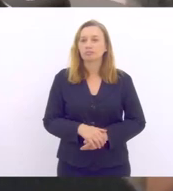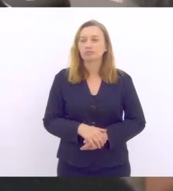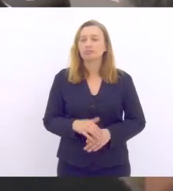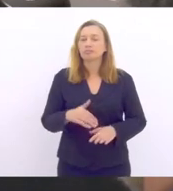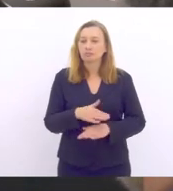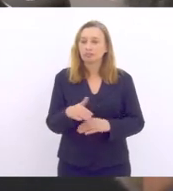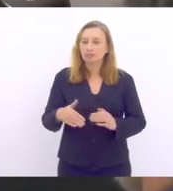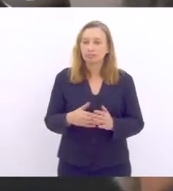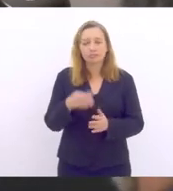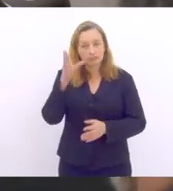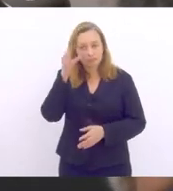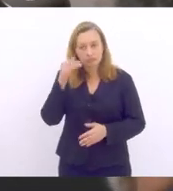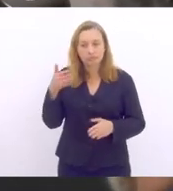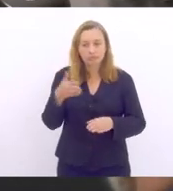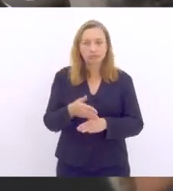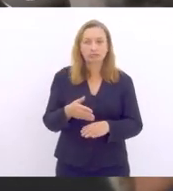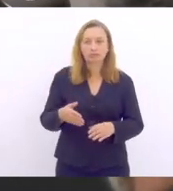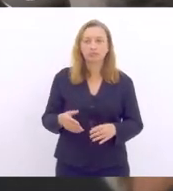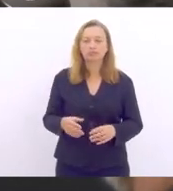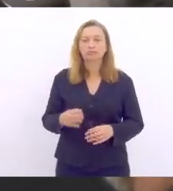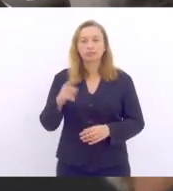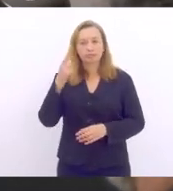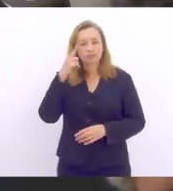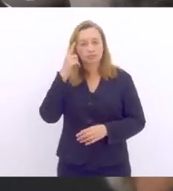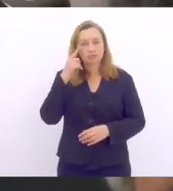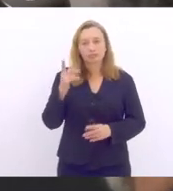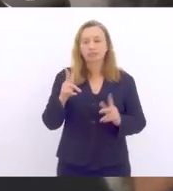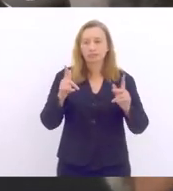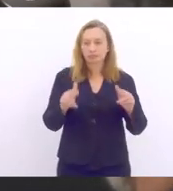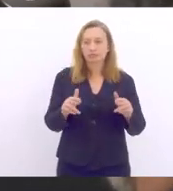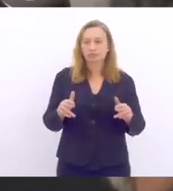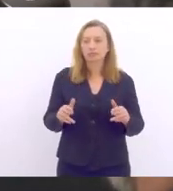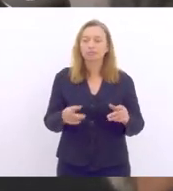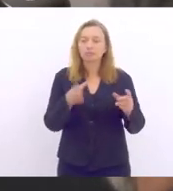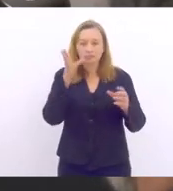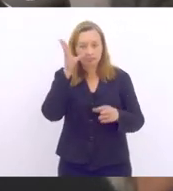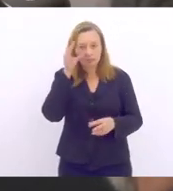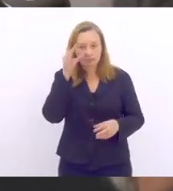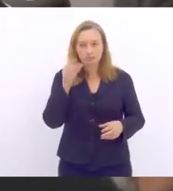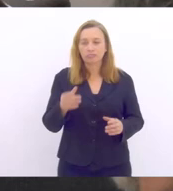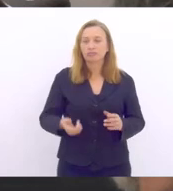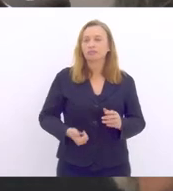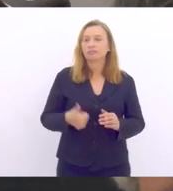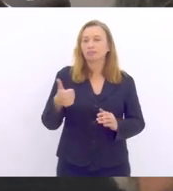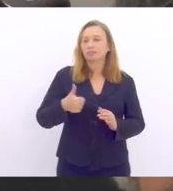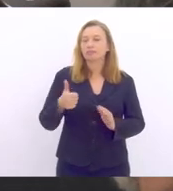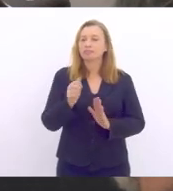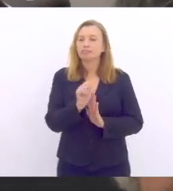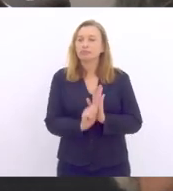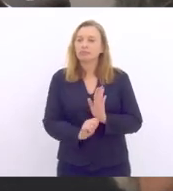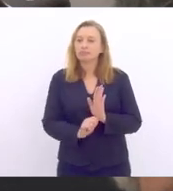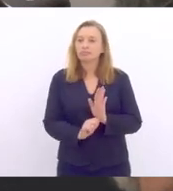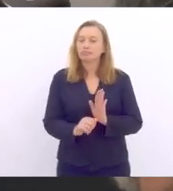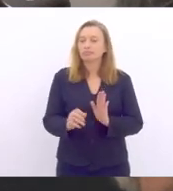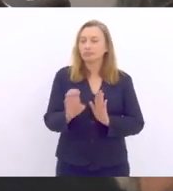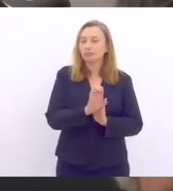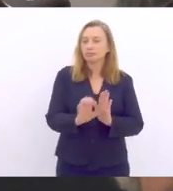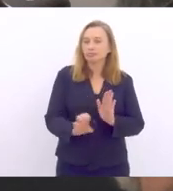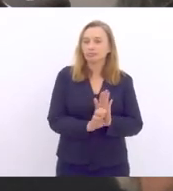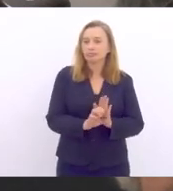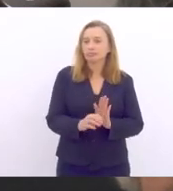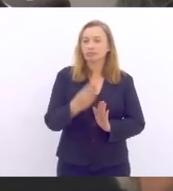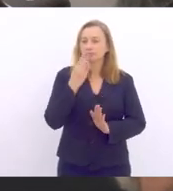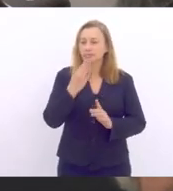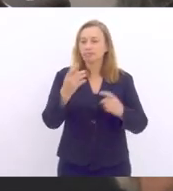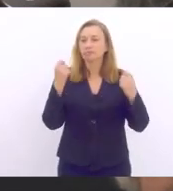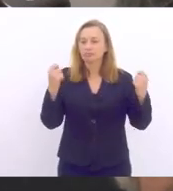interessadas cheguem num ponto comum. E quando é curioso observar que a primeira redação do Estatuto do Torcedor não tinha essa